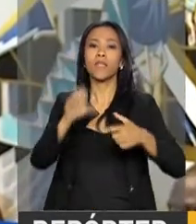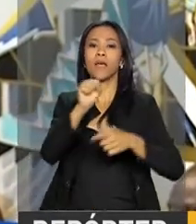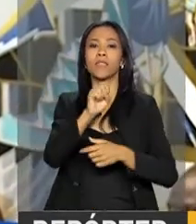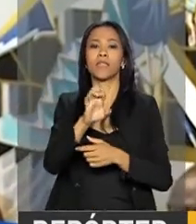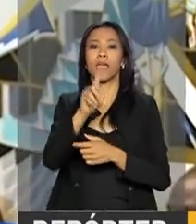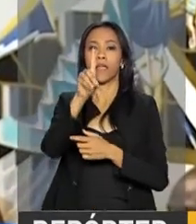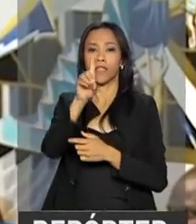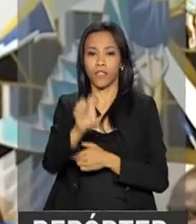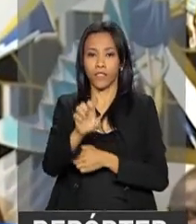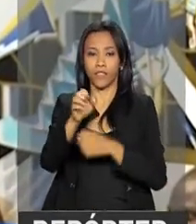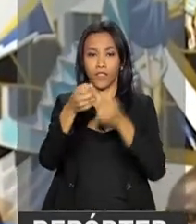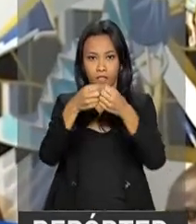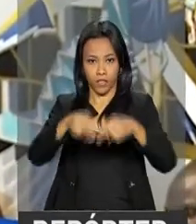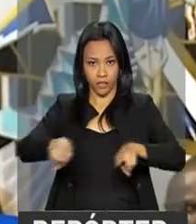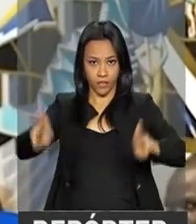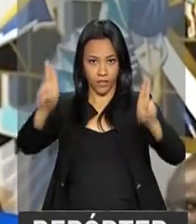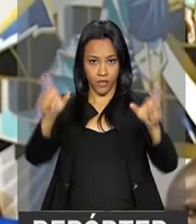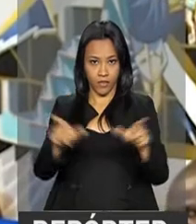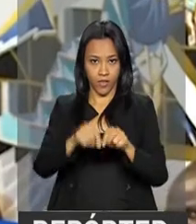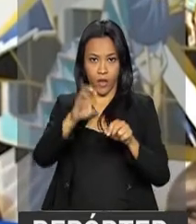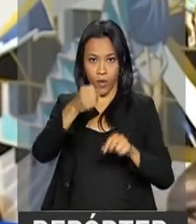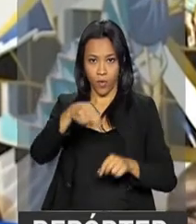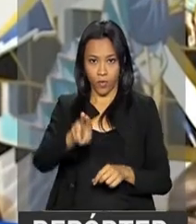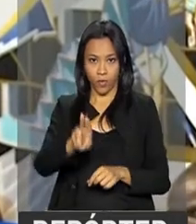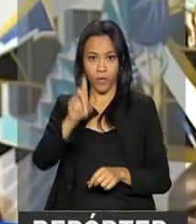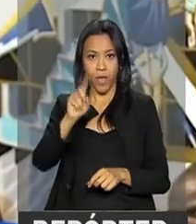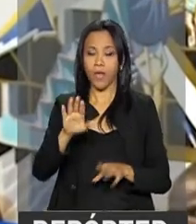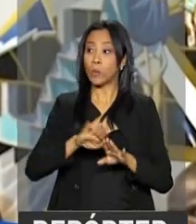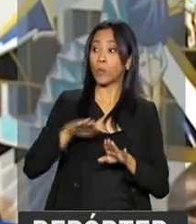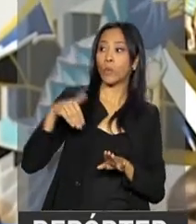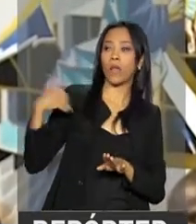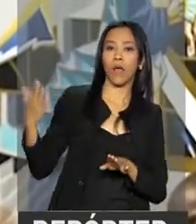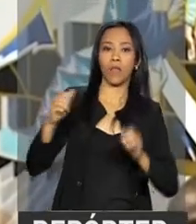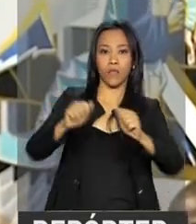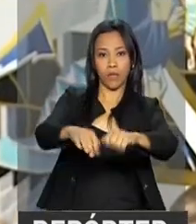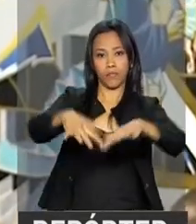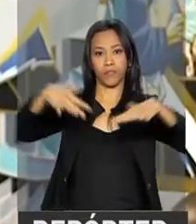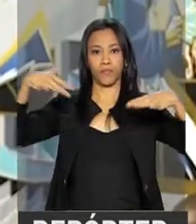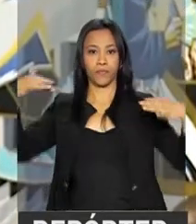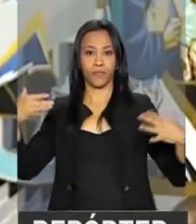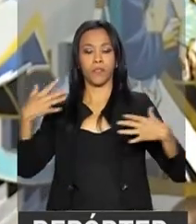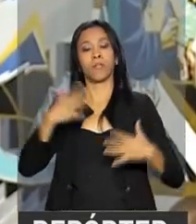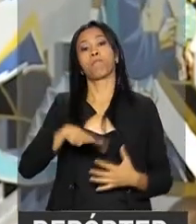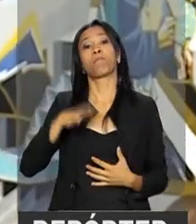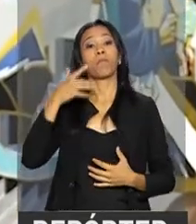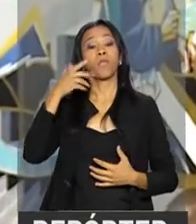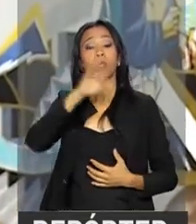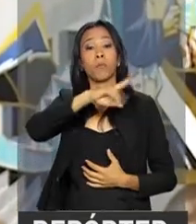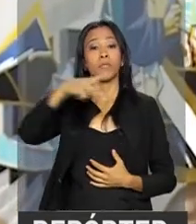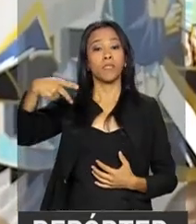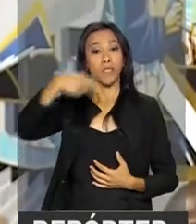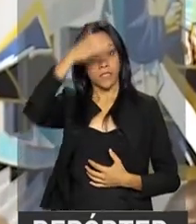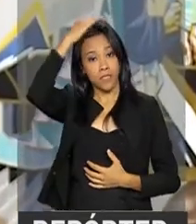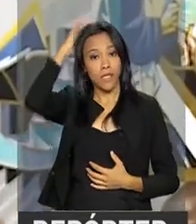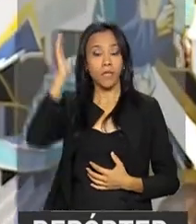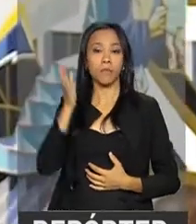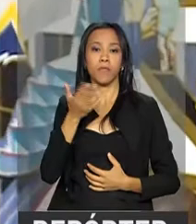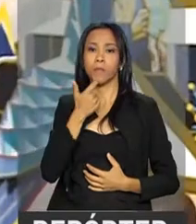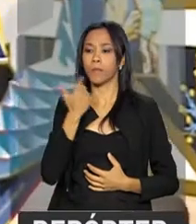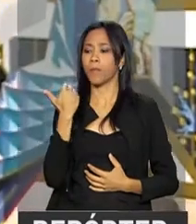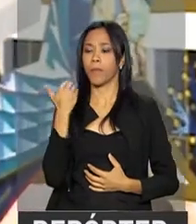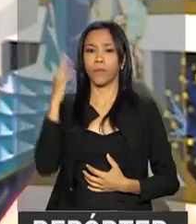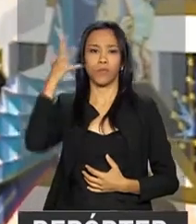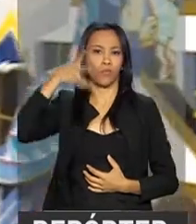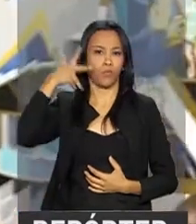Nações Unidas, justamente ao lado de onde fica a Assembleia Geral, onde o presidente Michel Temer discursou agora há pouco. Nesse discurso,